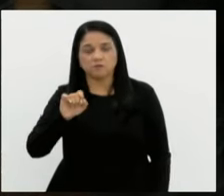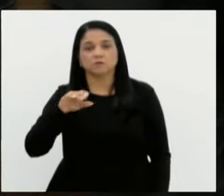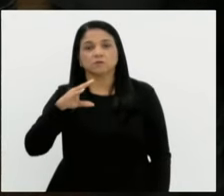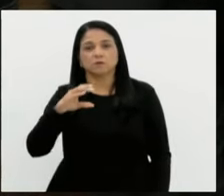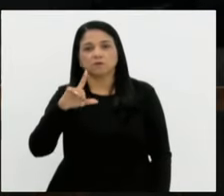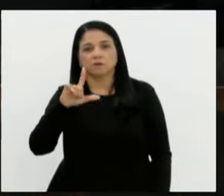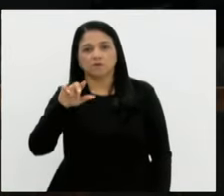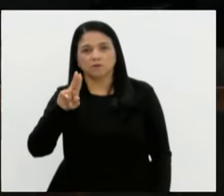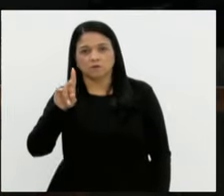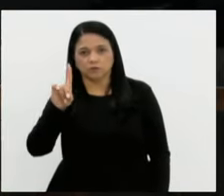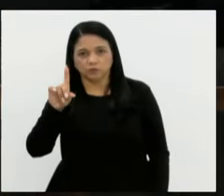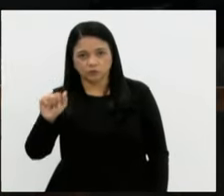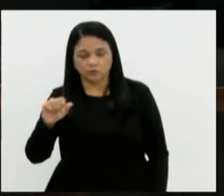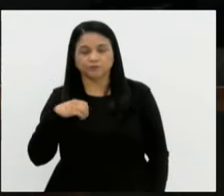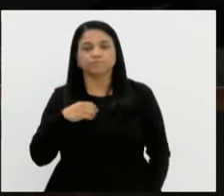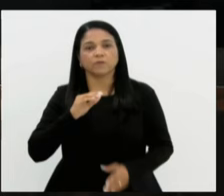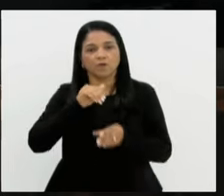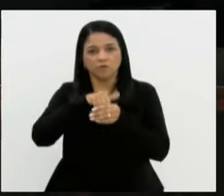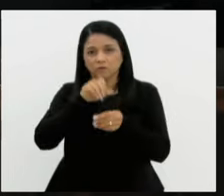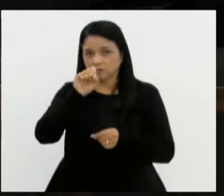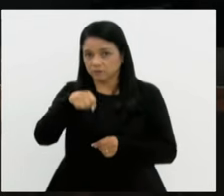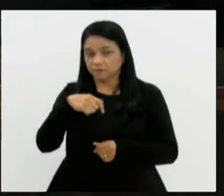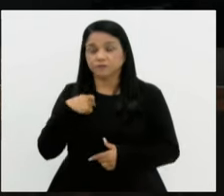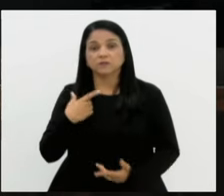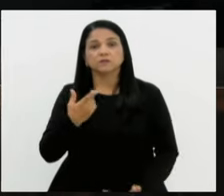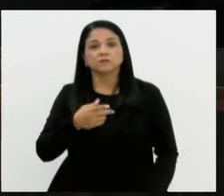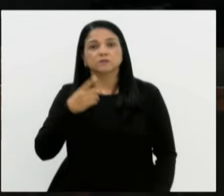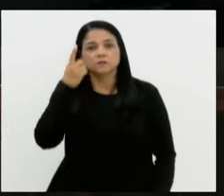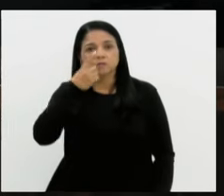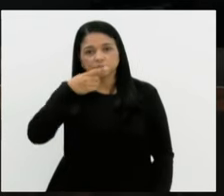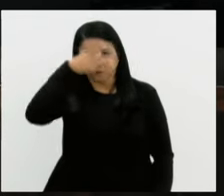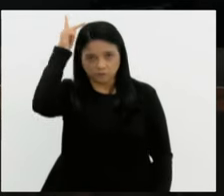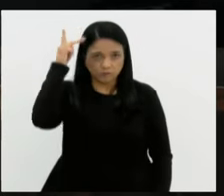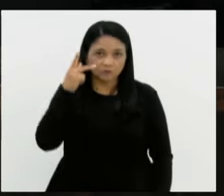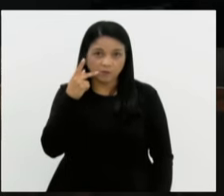sim. Deputado Luiz Paulo.